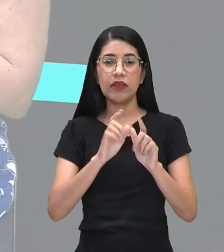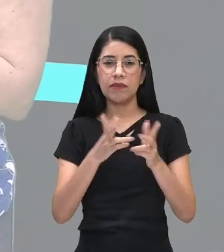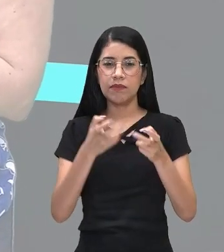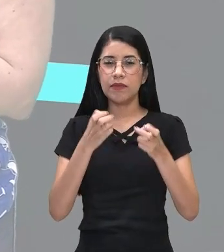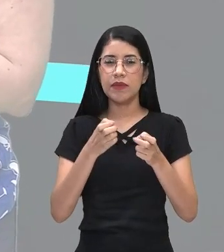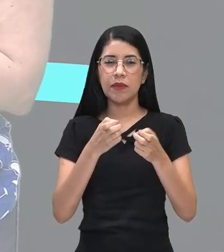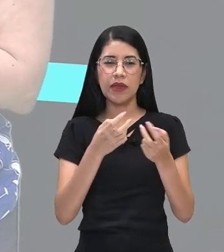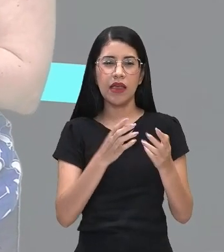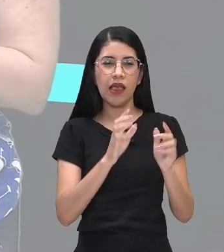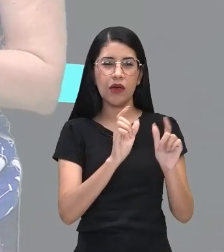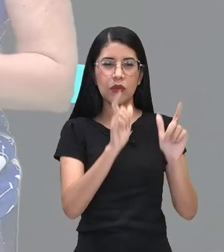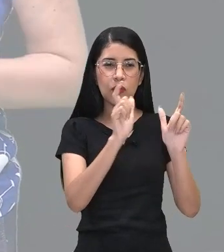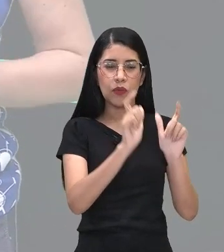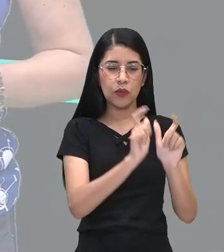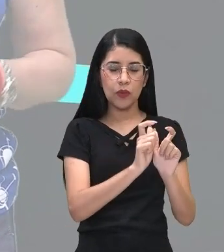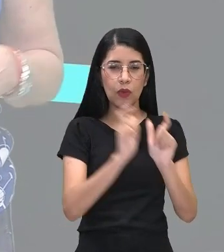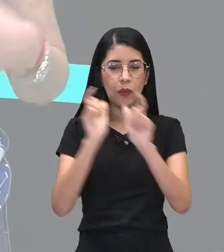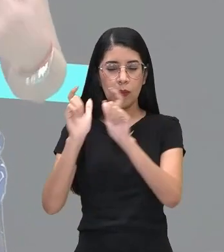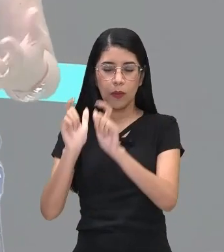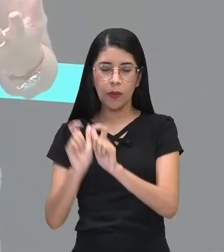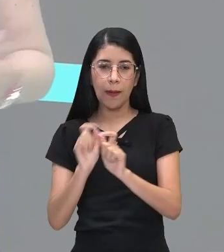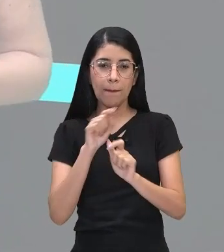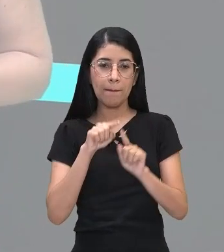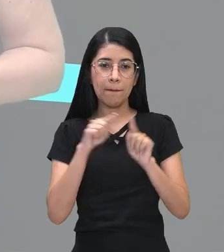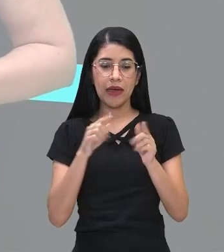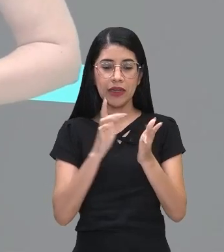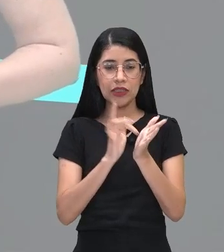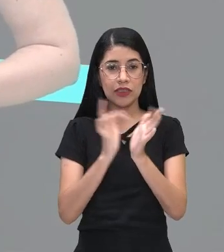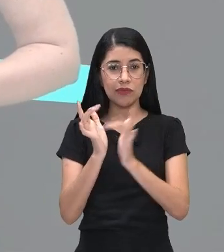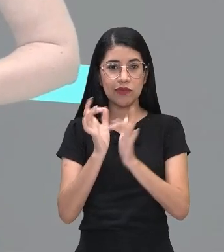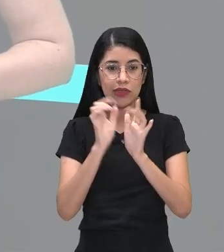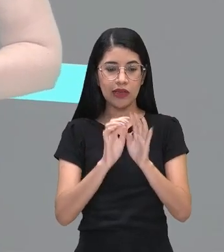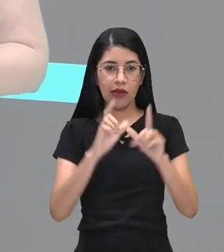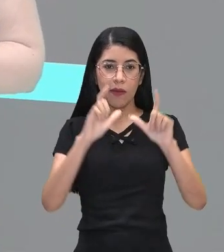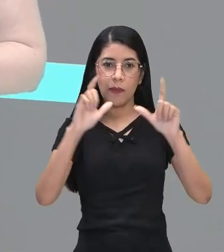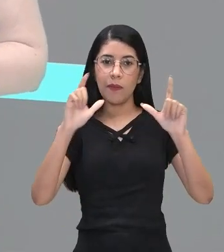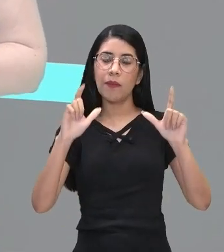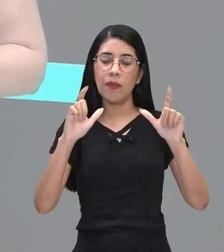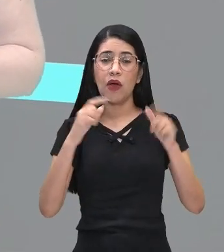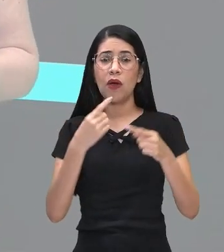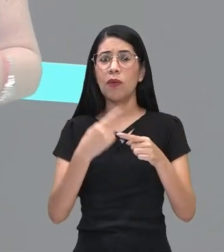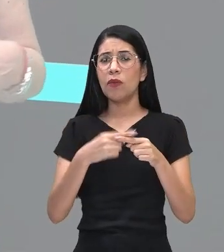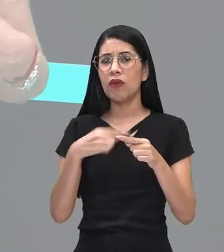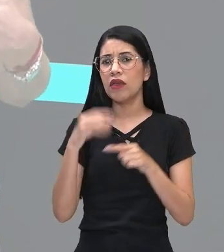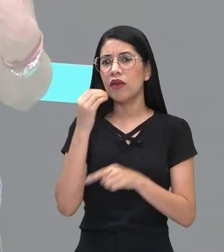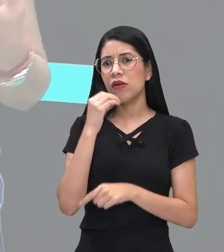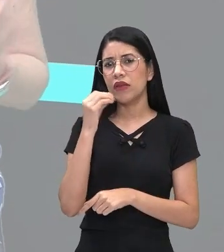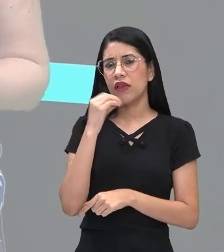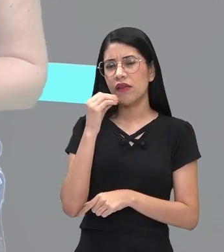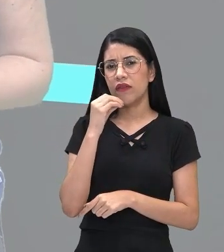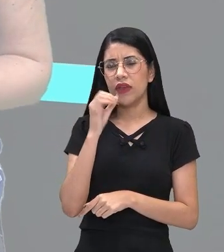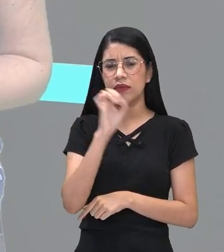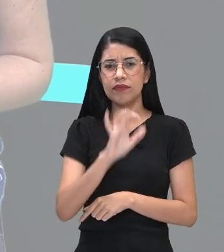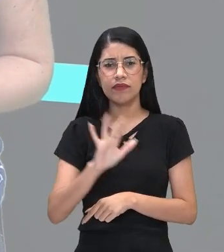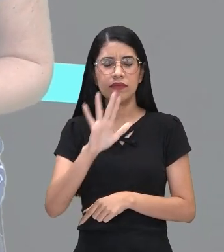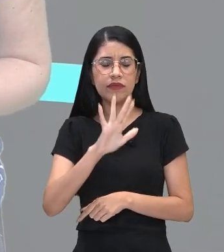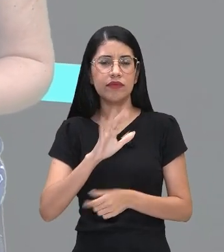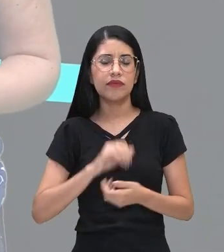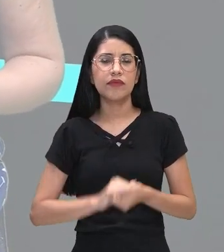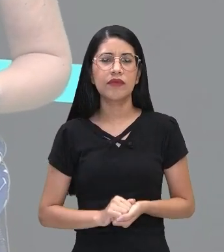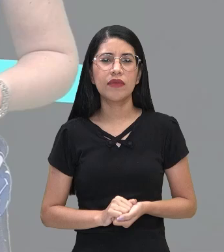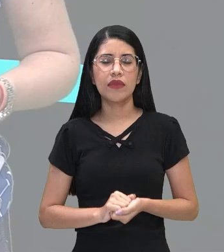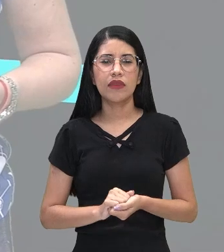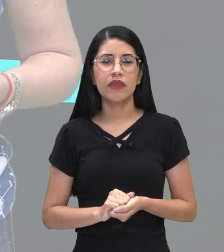dos apóstolos e dos anjos. Então, por que essa deformação das imagens? Então, a